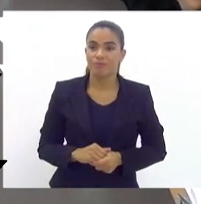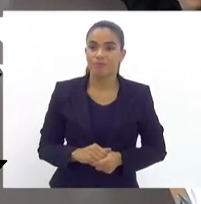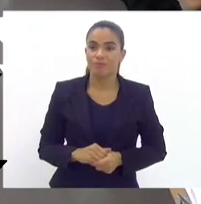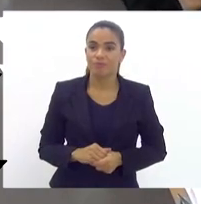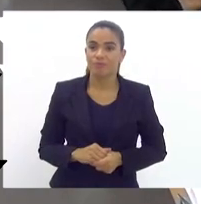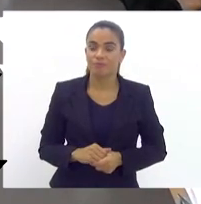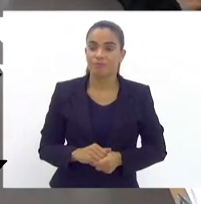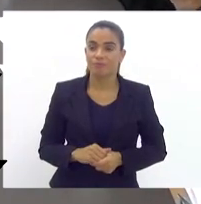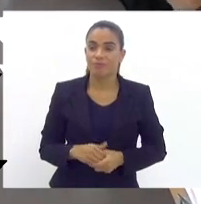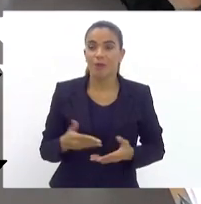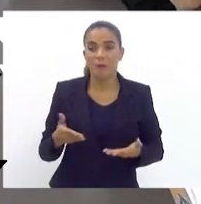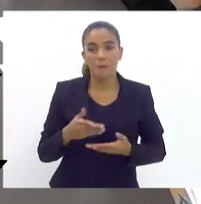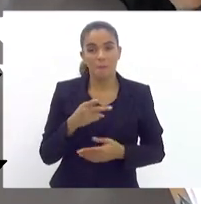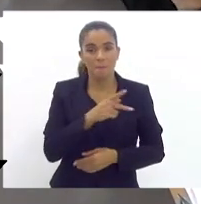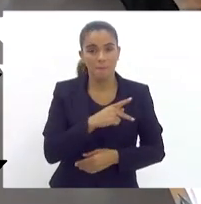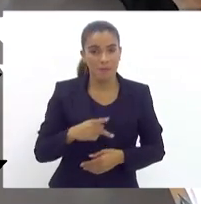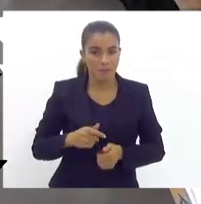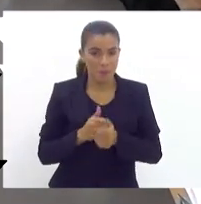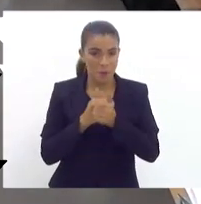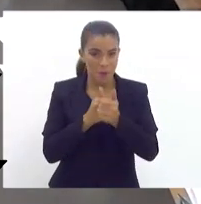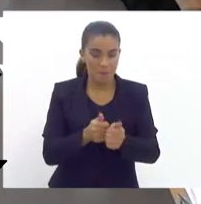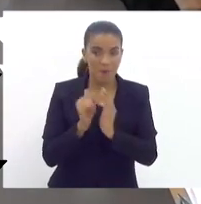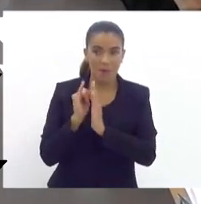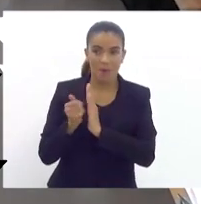Senhor presidente, eu acompanho o relator.